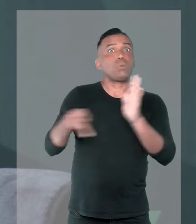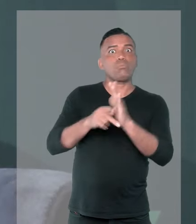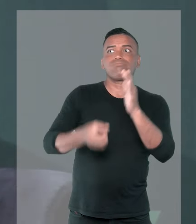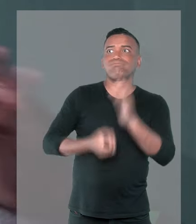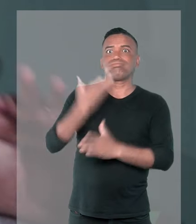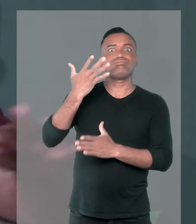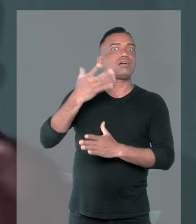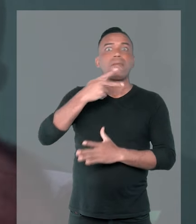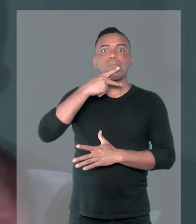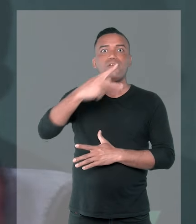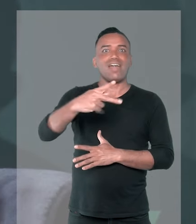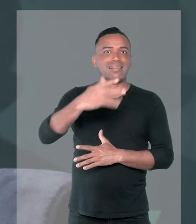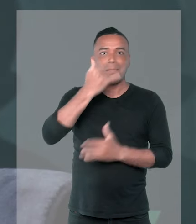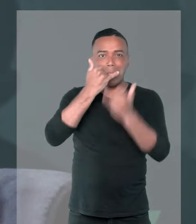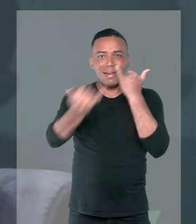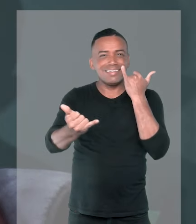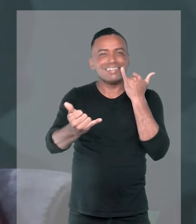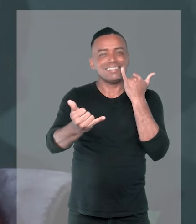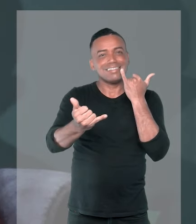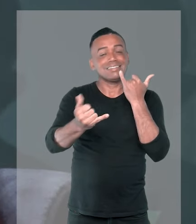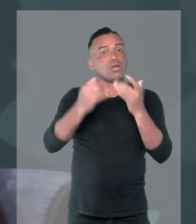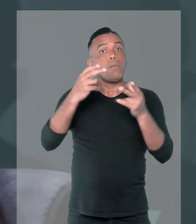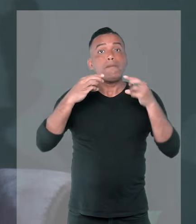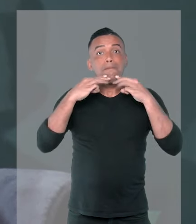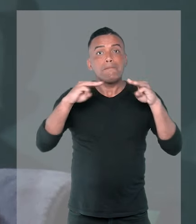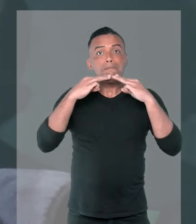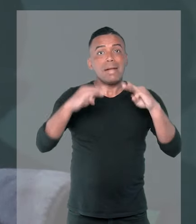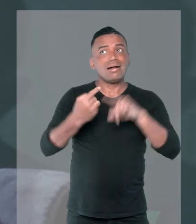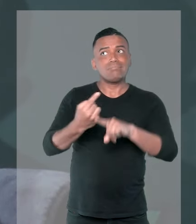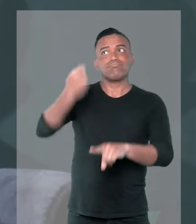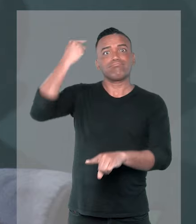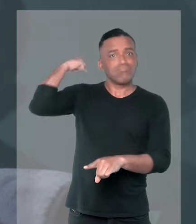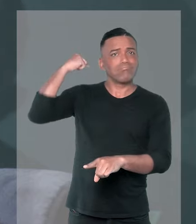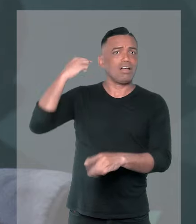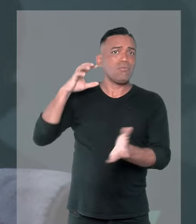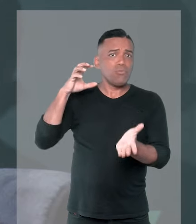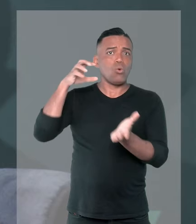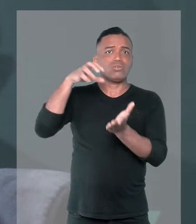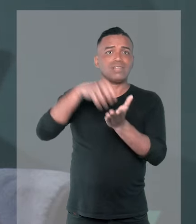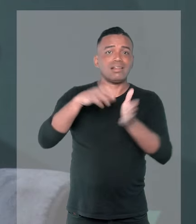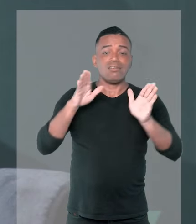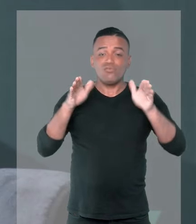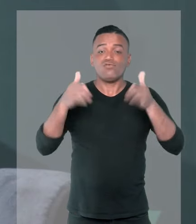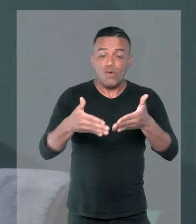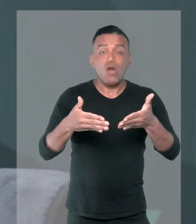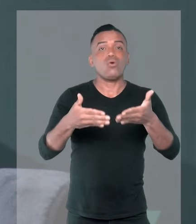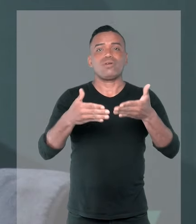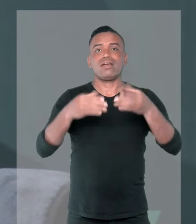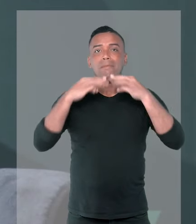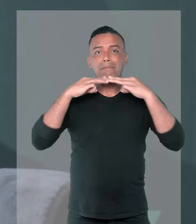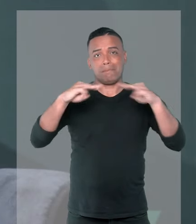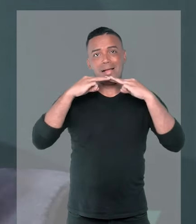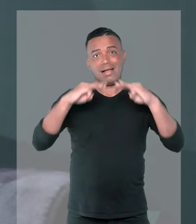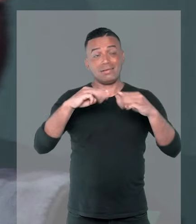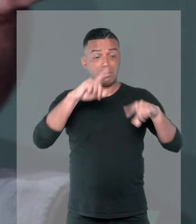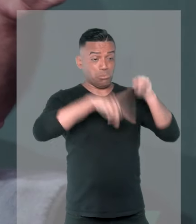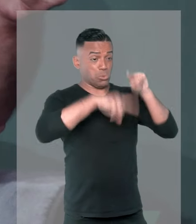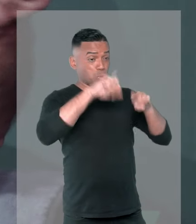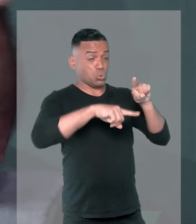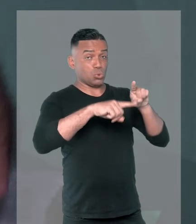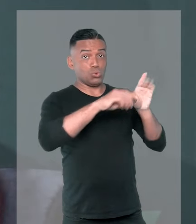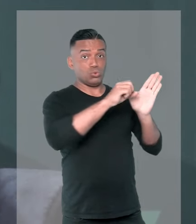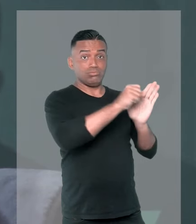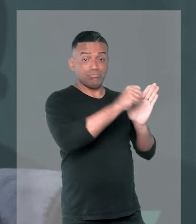aplaina o terreno do que era o marketing do passado que era concentrado basicamente publicidade pega um produto e mostra esse